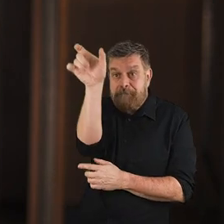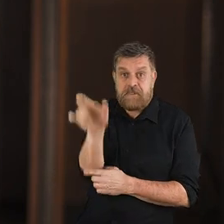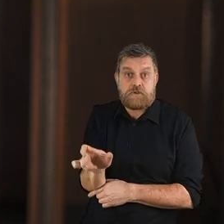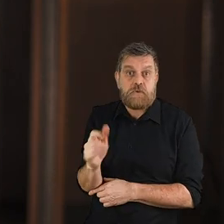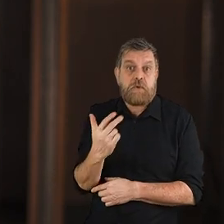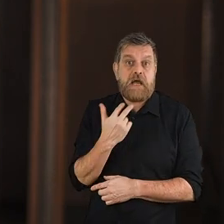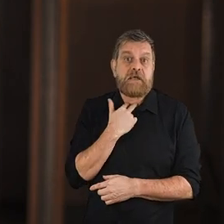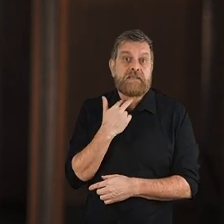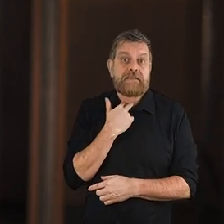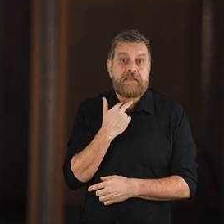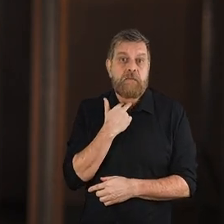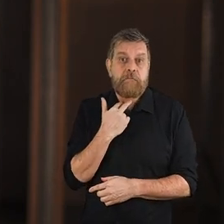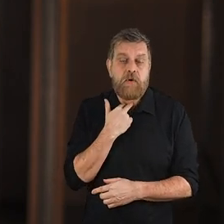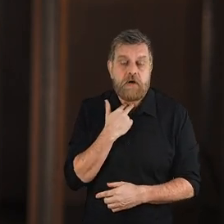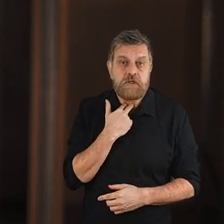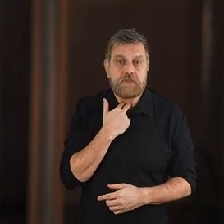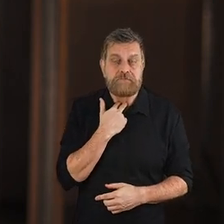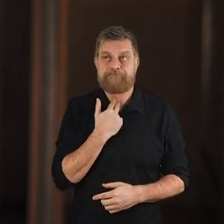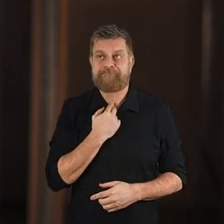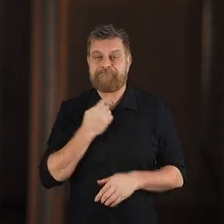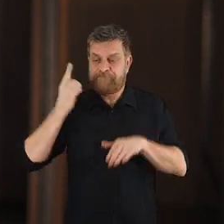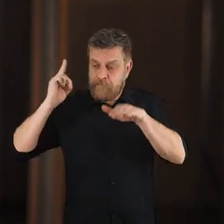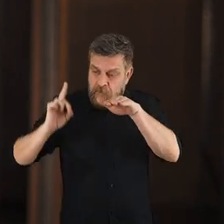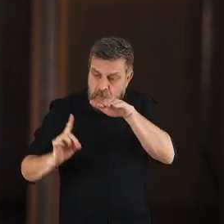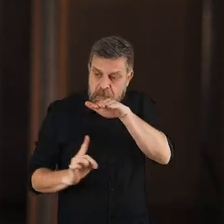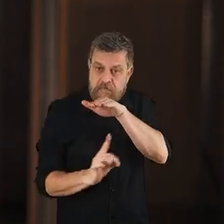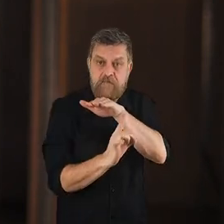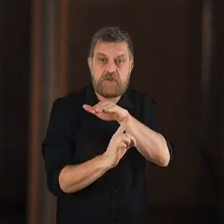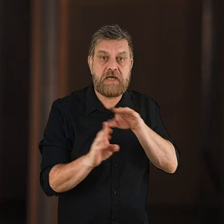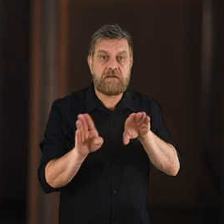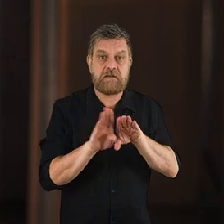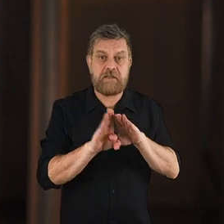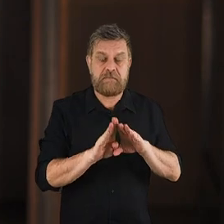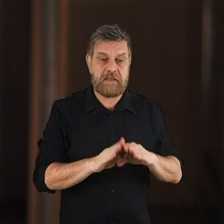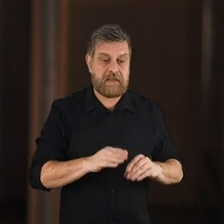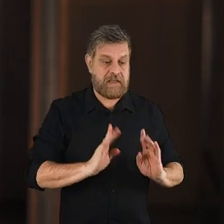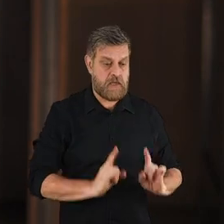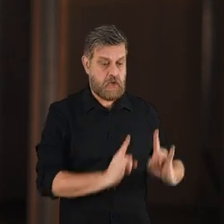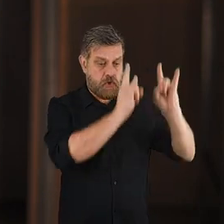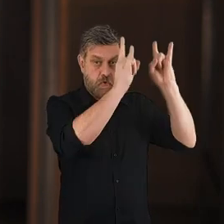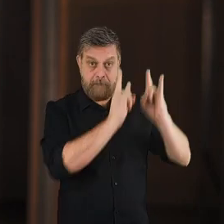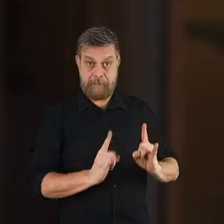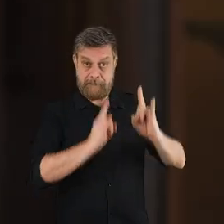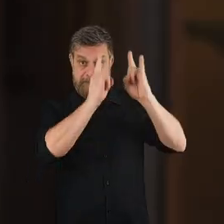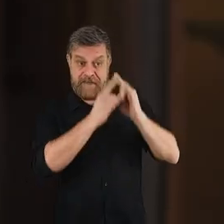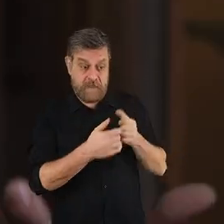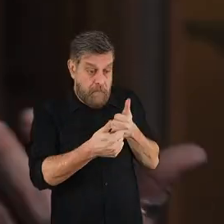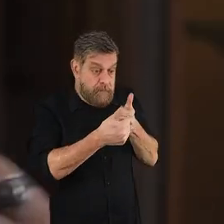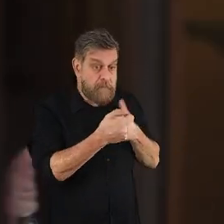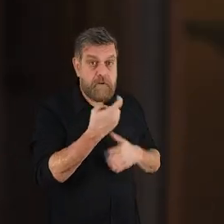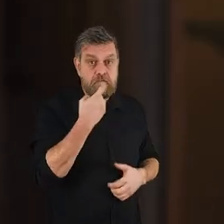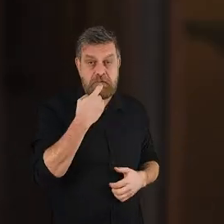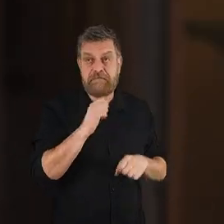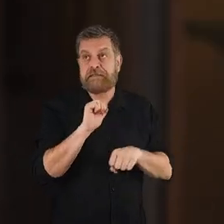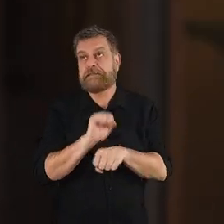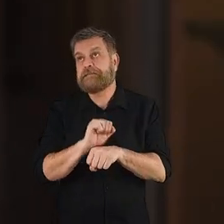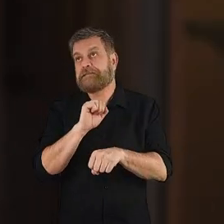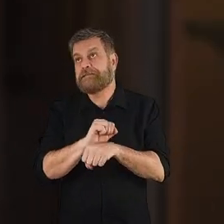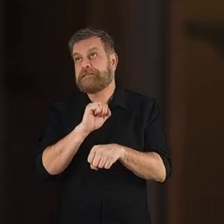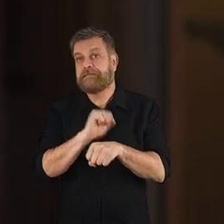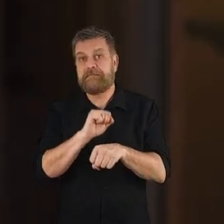não pode ficar, você tem um refugiado, um migrante morando no seu prédio, do lado da sua casa, você não precisa